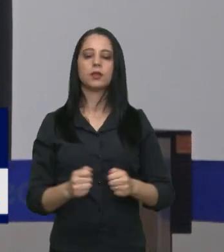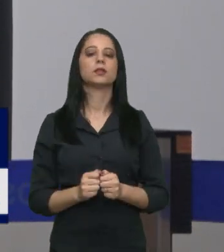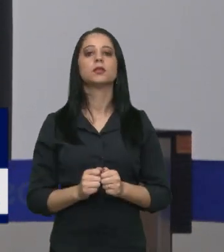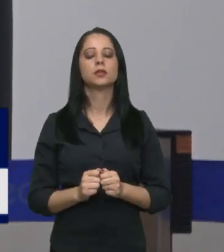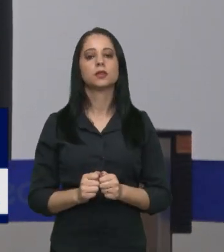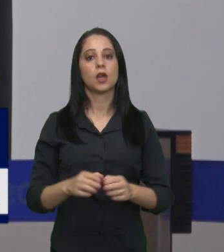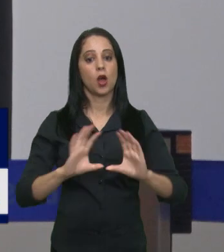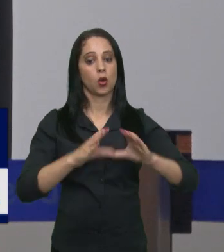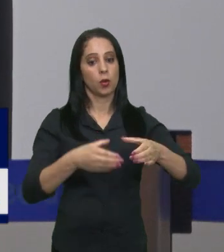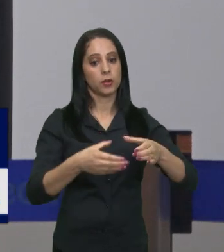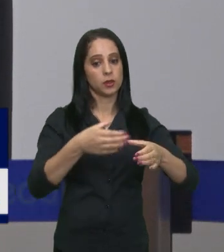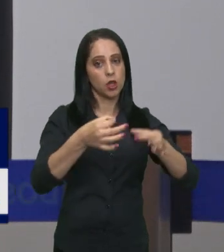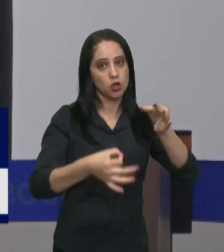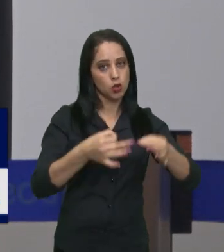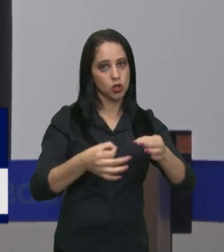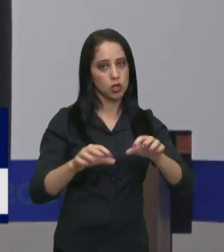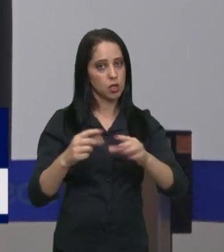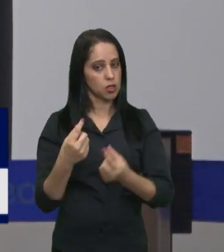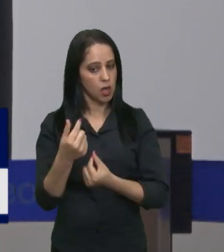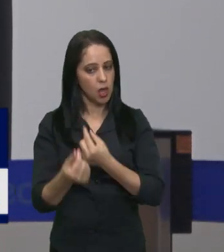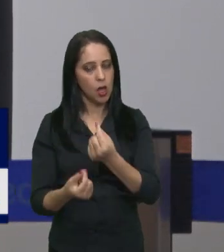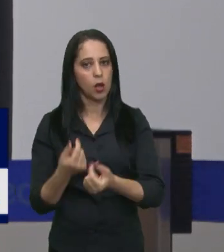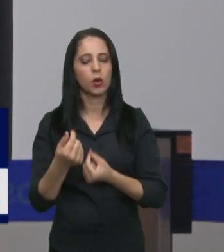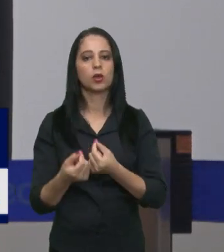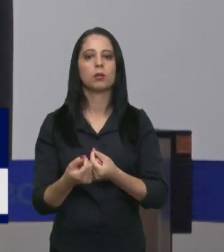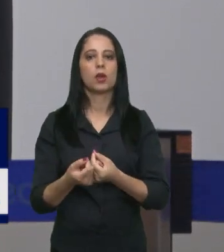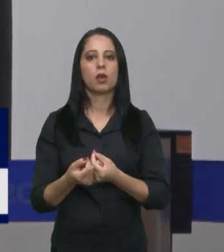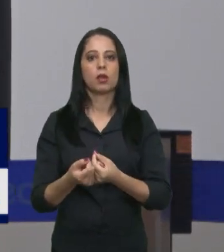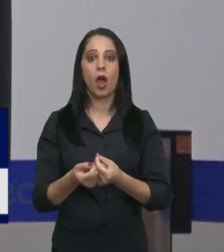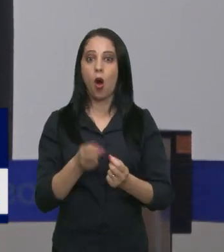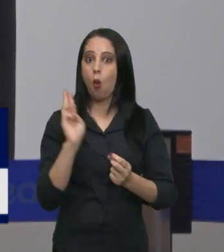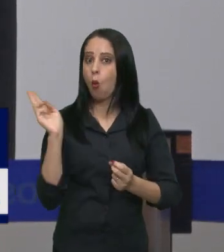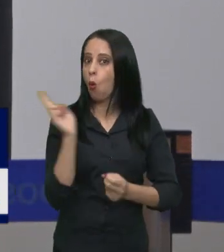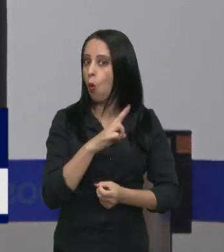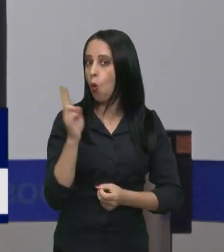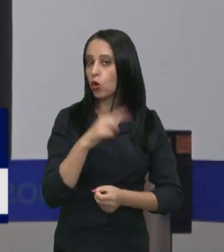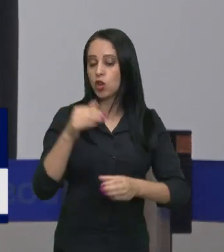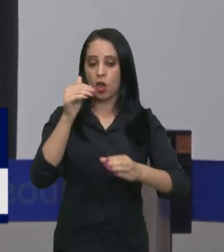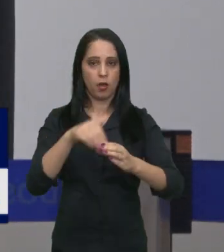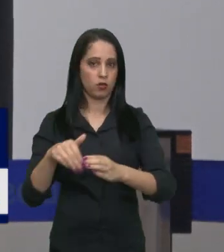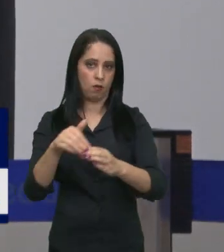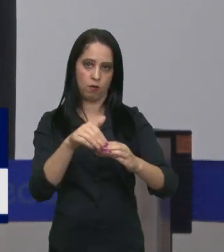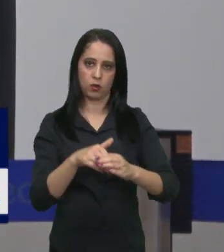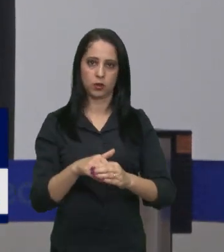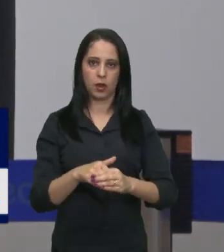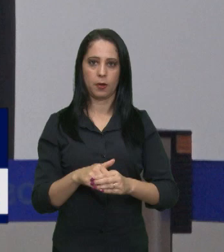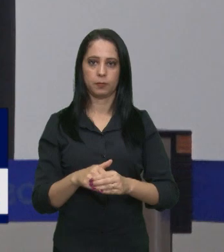Comissões Justiça e Economia. Rito urgente, termo do prazo para emendas,